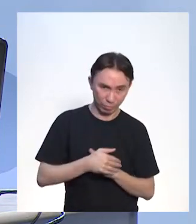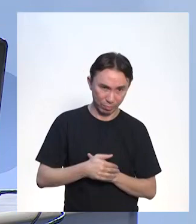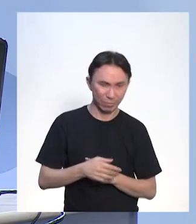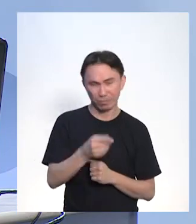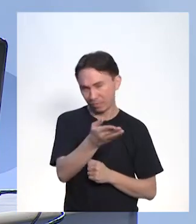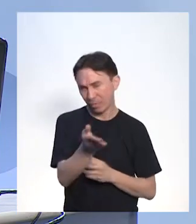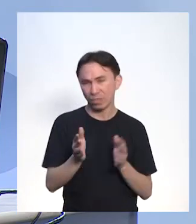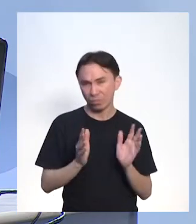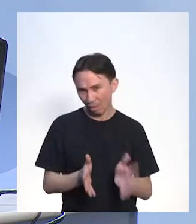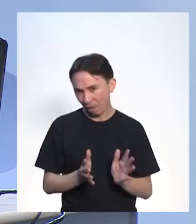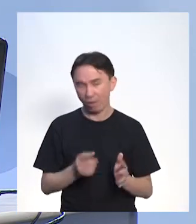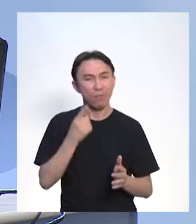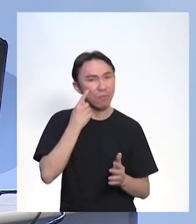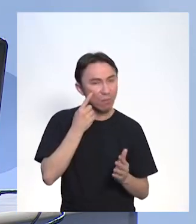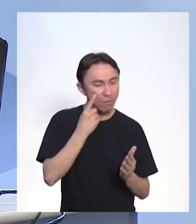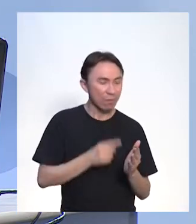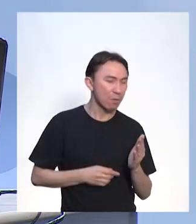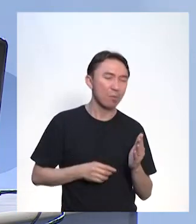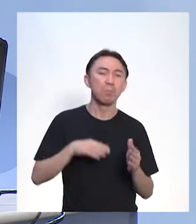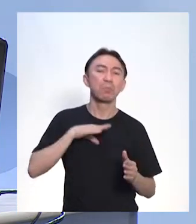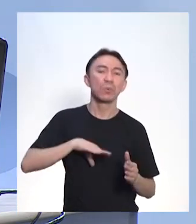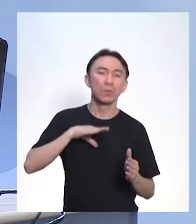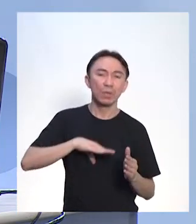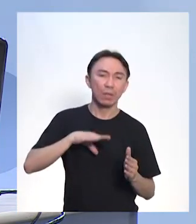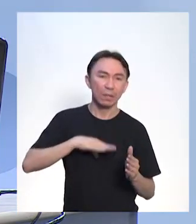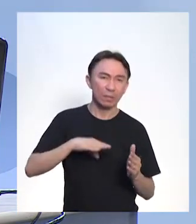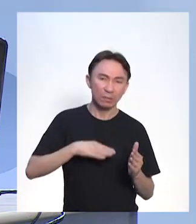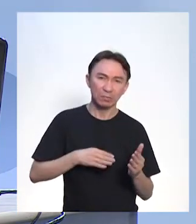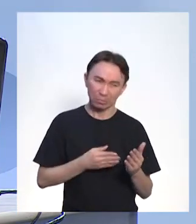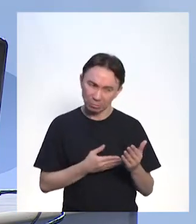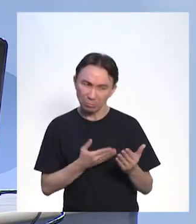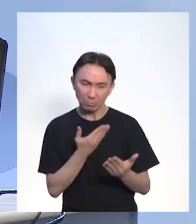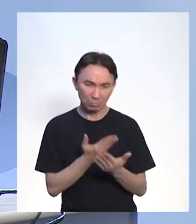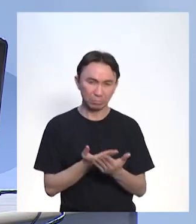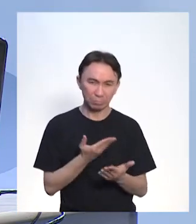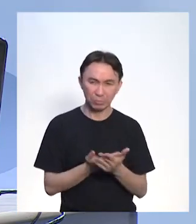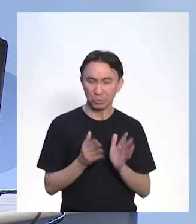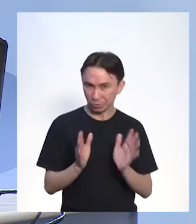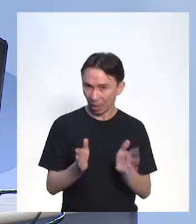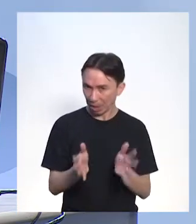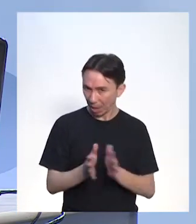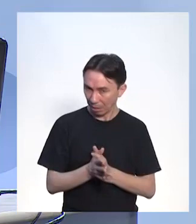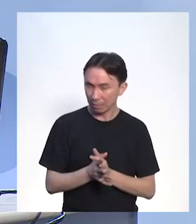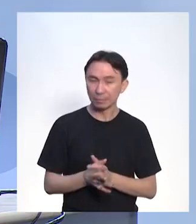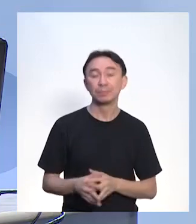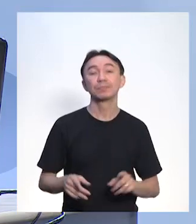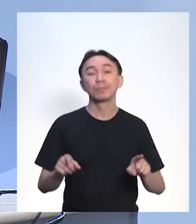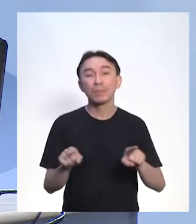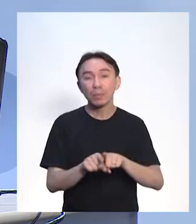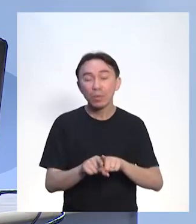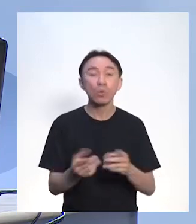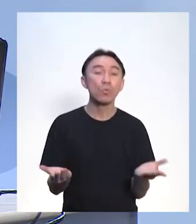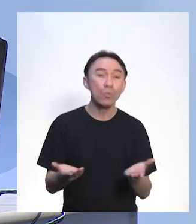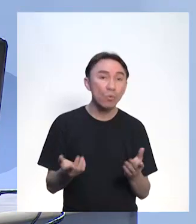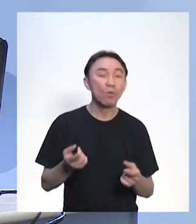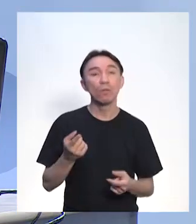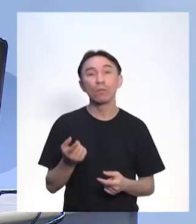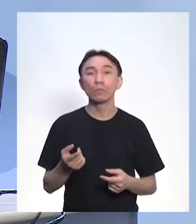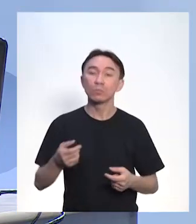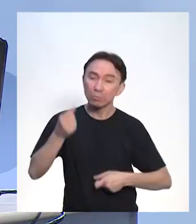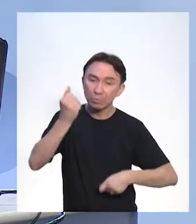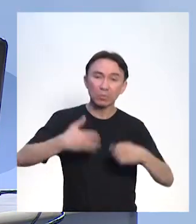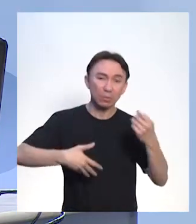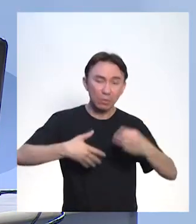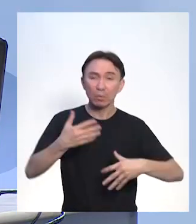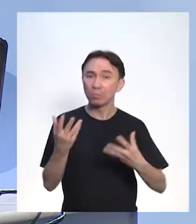de português. Vocês viram aí, algumas aulas até eu mediei, então vocês já sabem essa. E a gente vai falar muito da questão da argumentação. Nesta aula, na